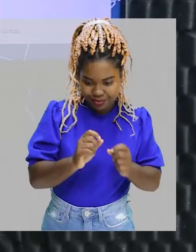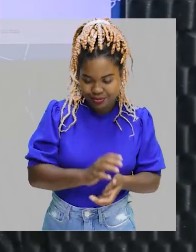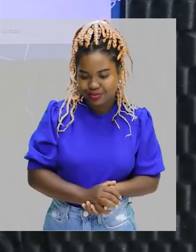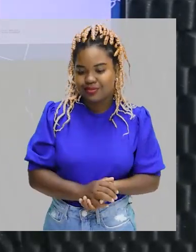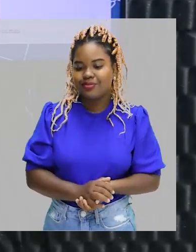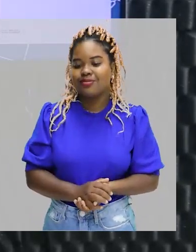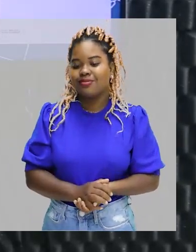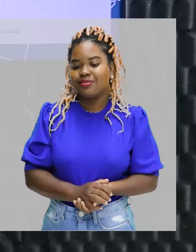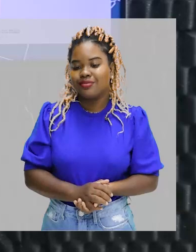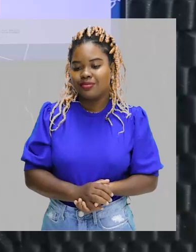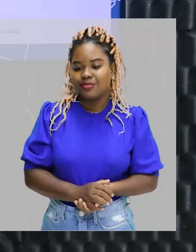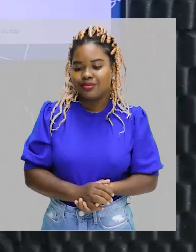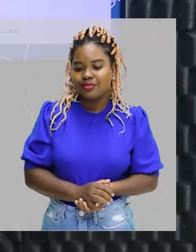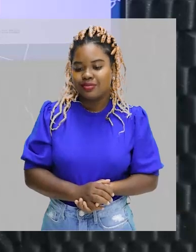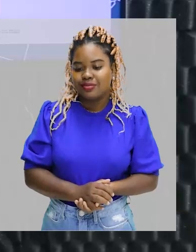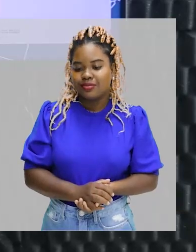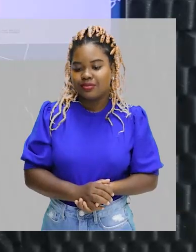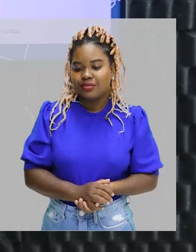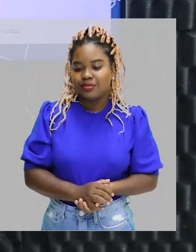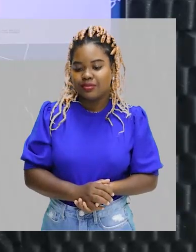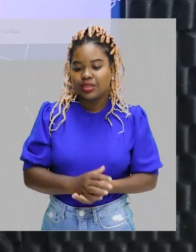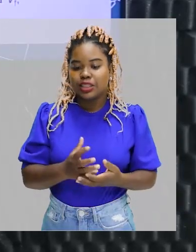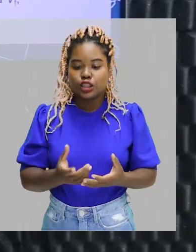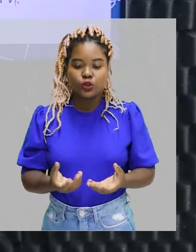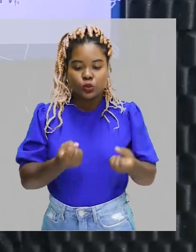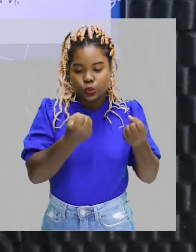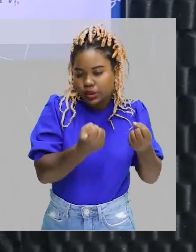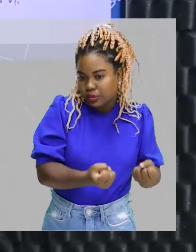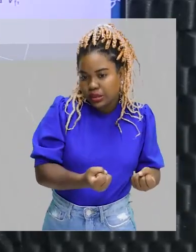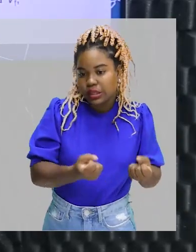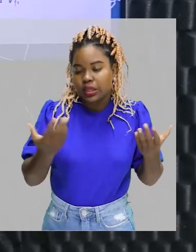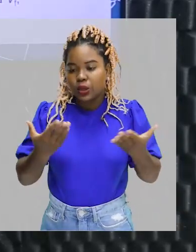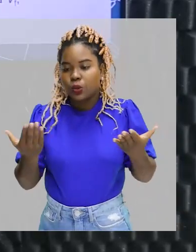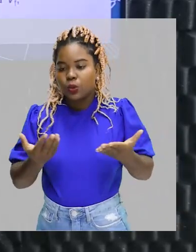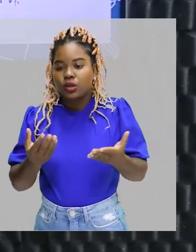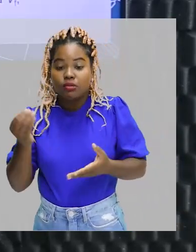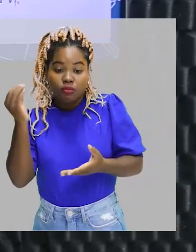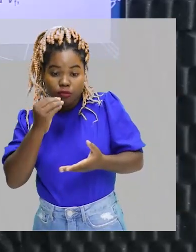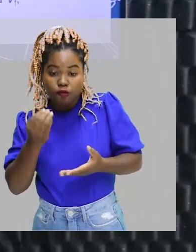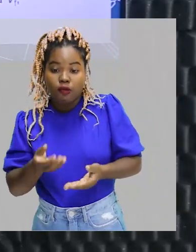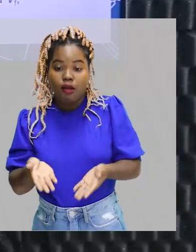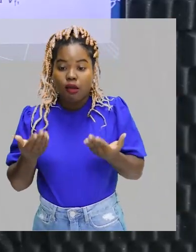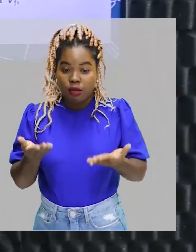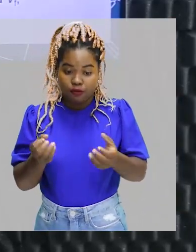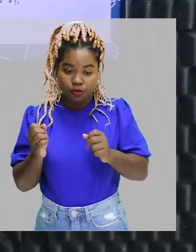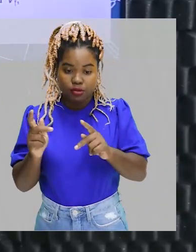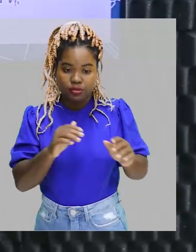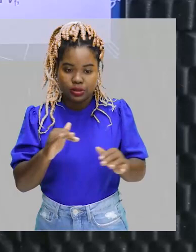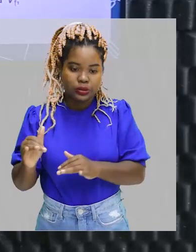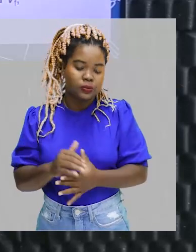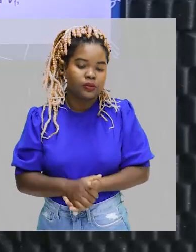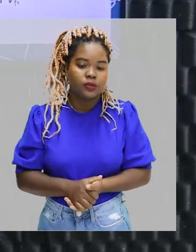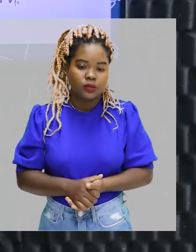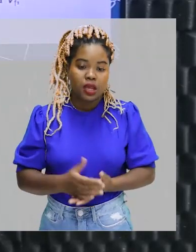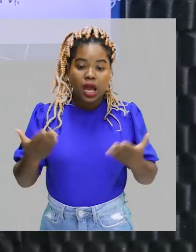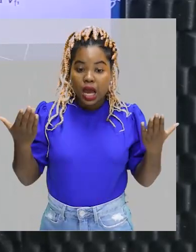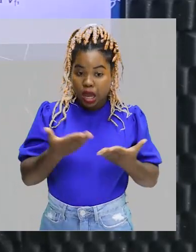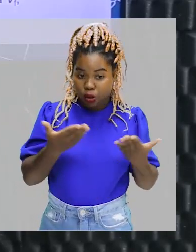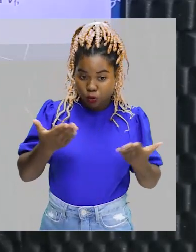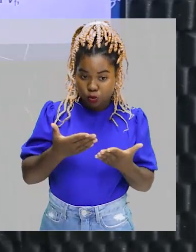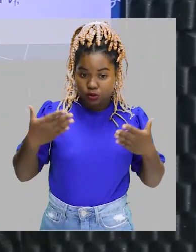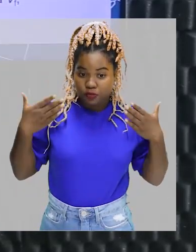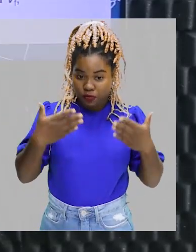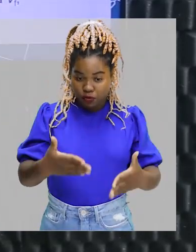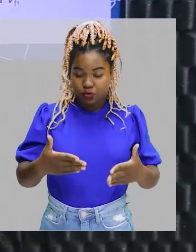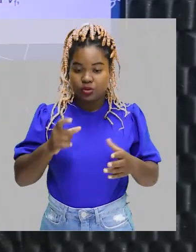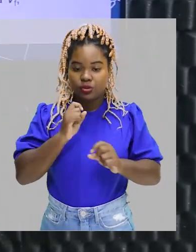está menos concentrada. Show? Agora vamos adicionar, vamos trabalhar um pouquinho com a